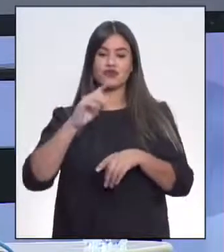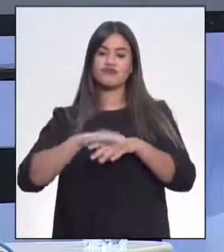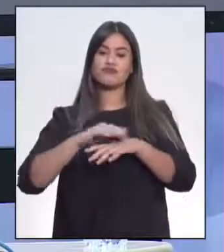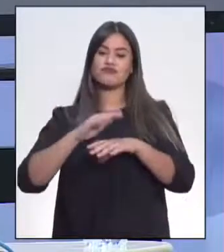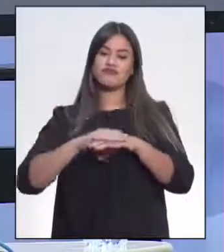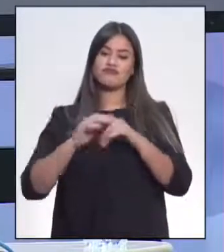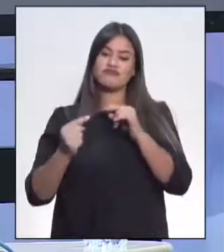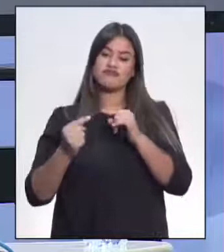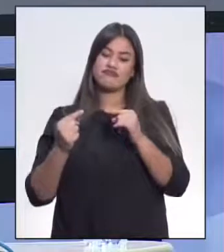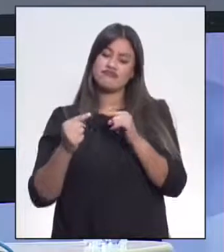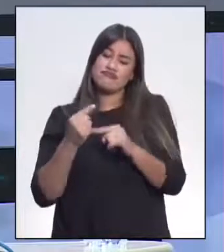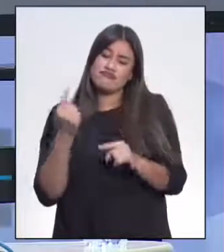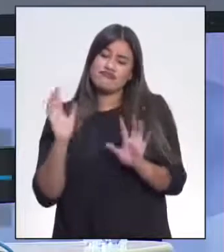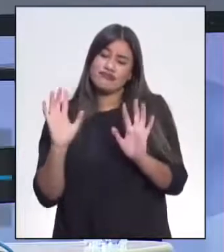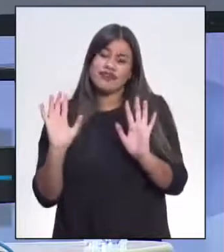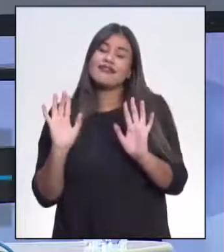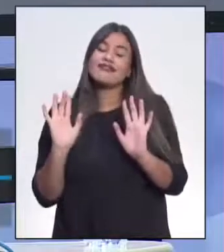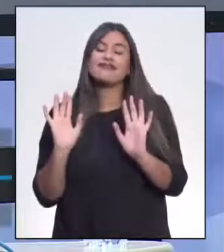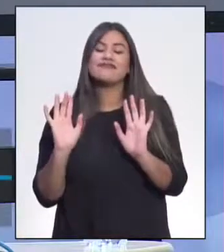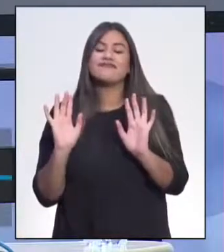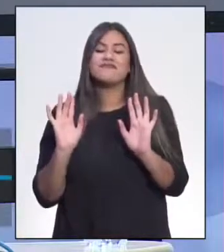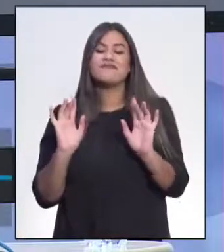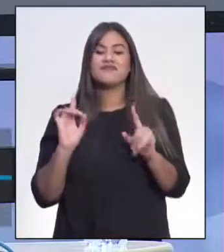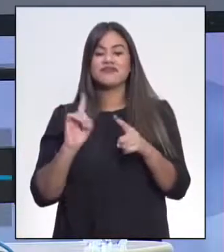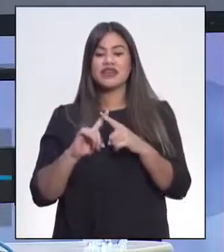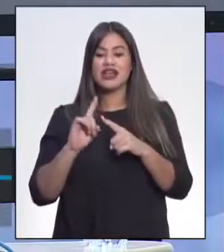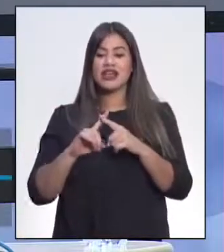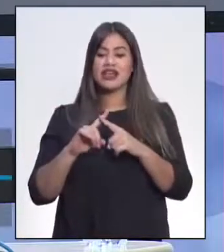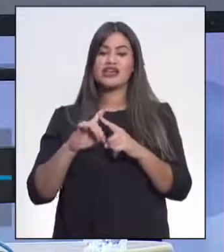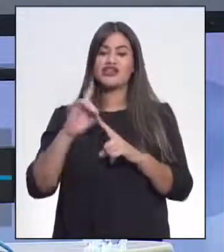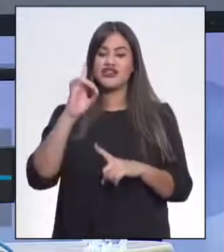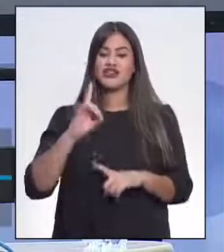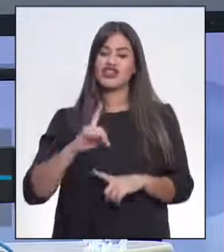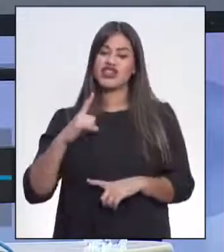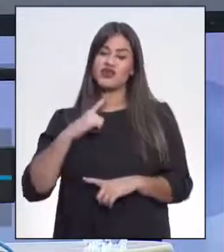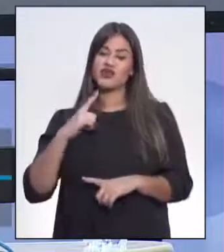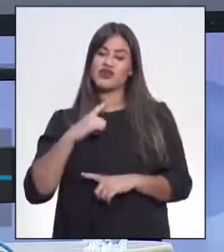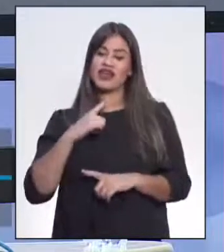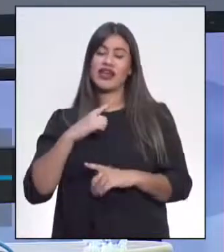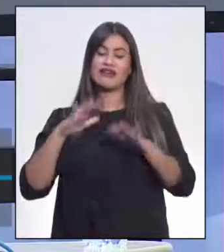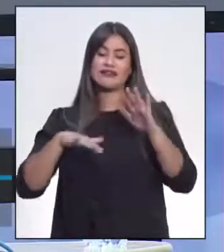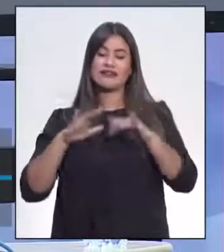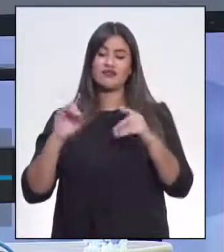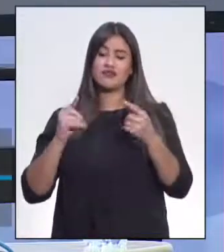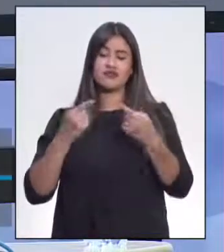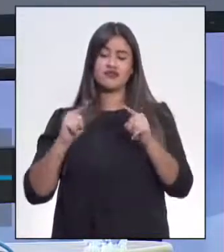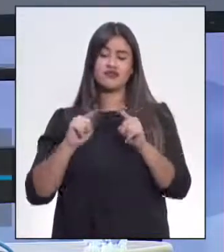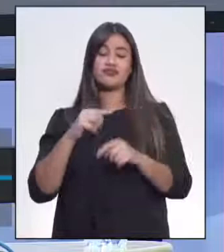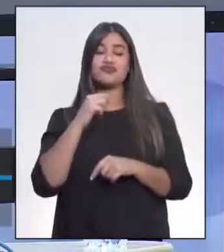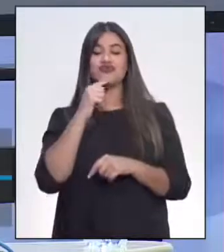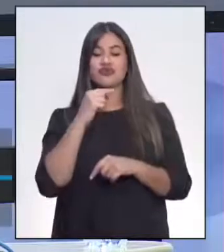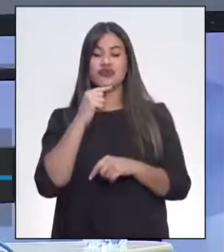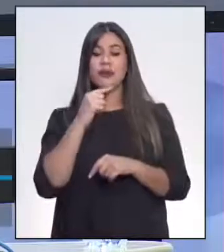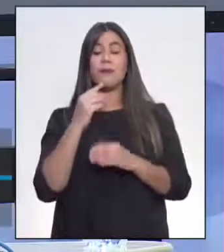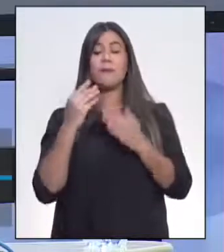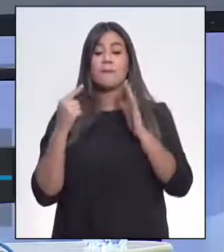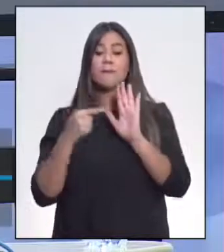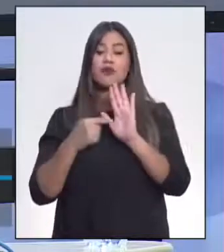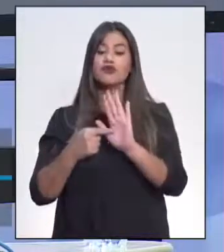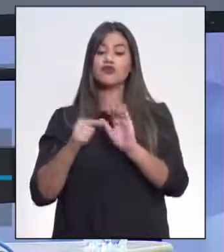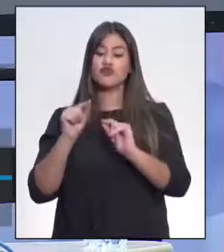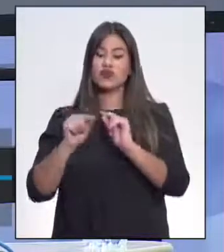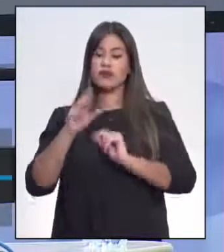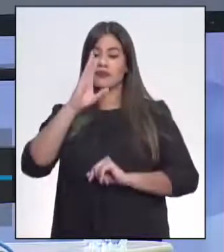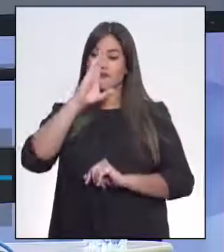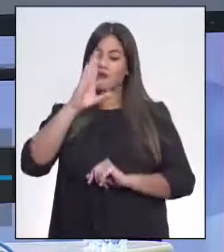combinava muito. Eu sempre falo para vocês, às vezes por questões de direitos autorais a gente não consegue, tá? mas a ideia é trazer a dança mesmo, para que vocês